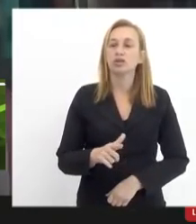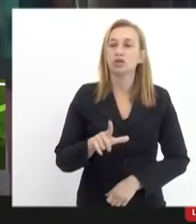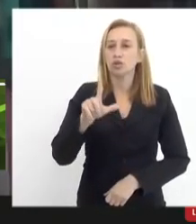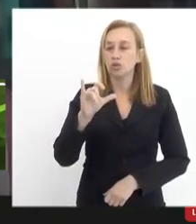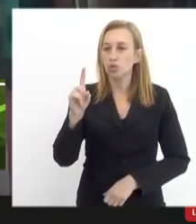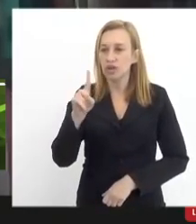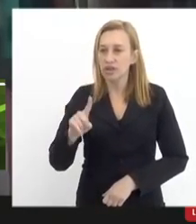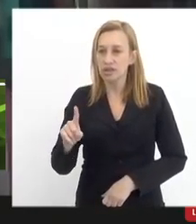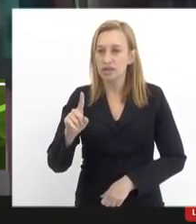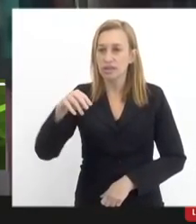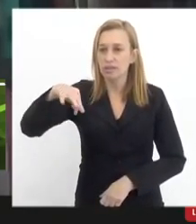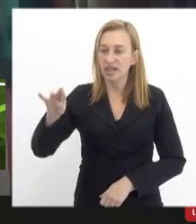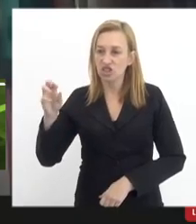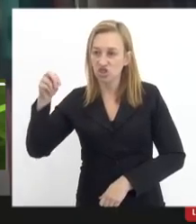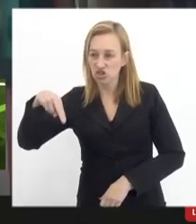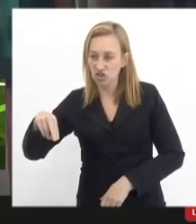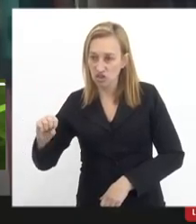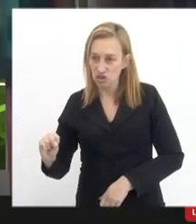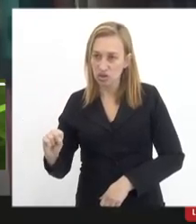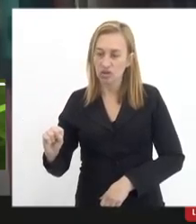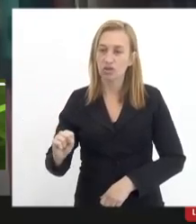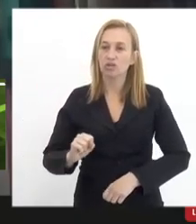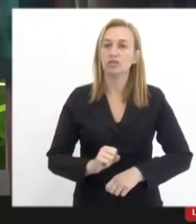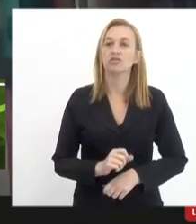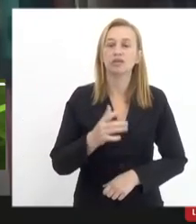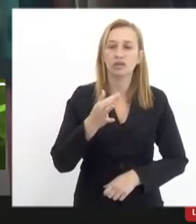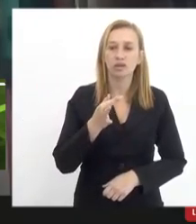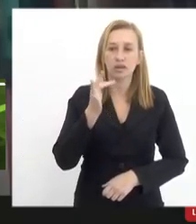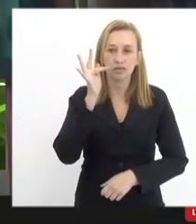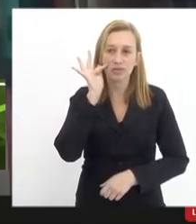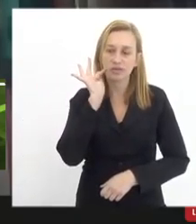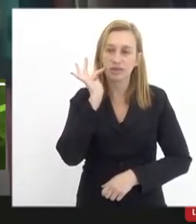Martins, Felipe Pubel e Flávio Serafini, suplentes.